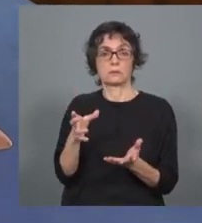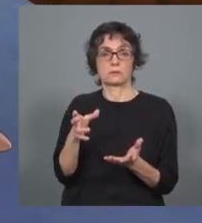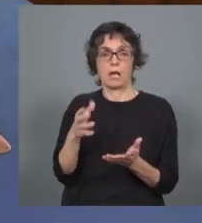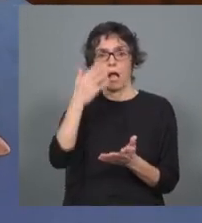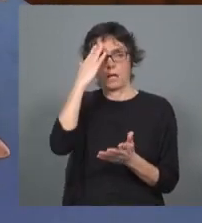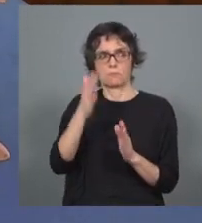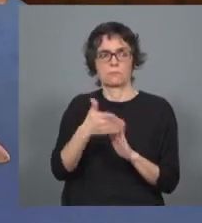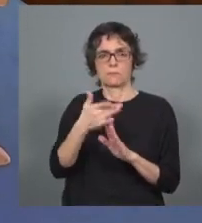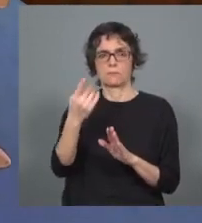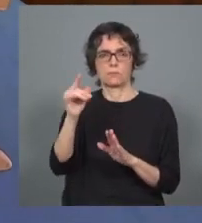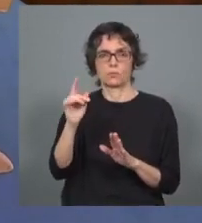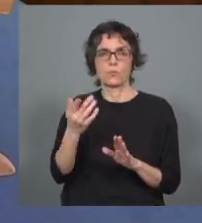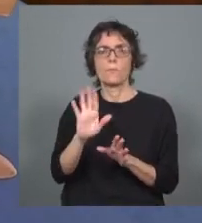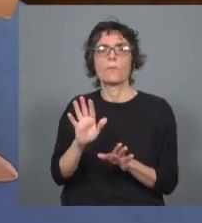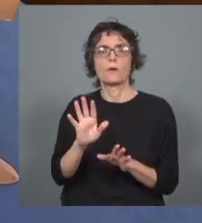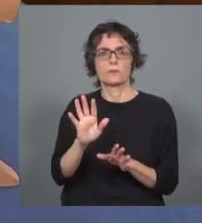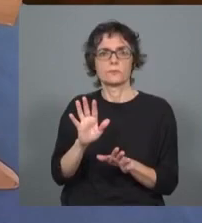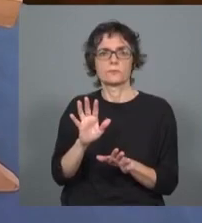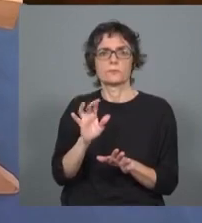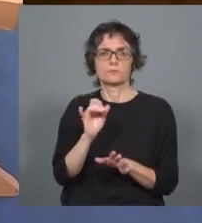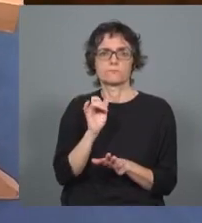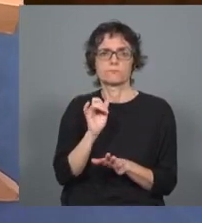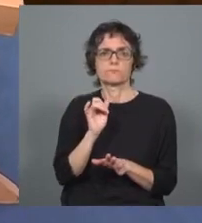de urgência, mas, independentemente disso, é possível